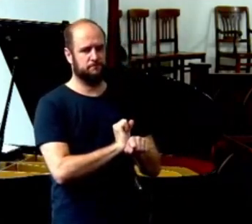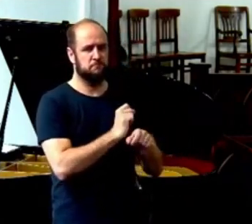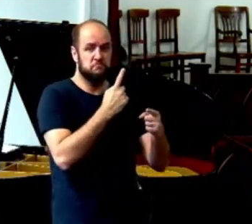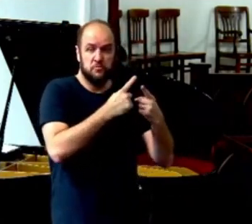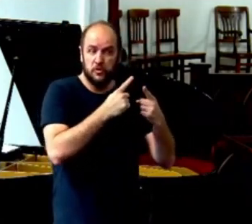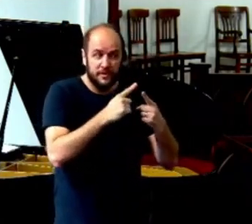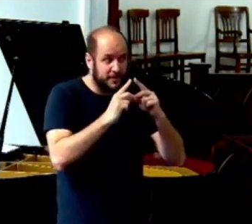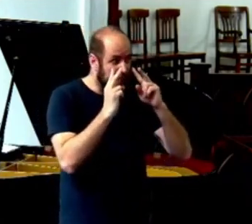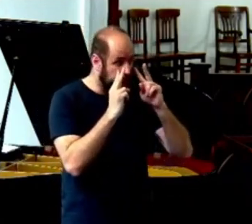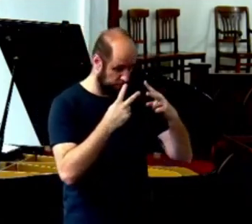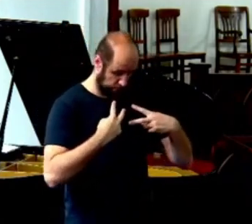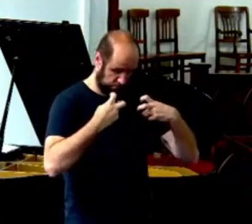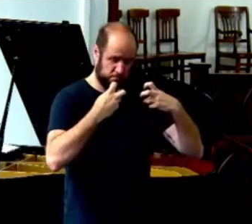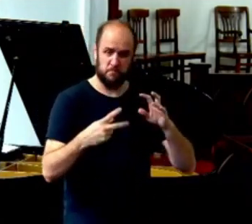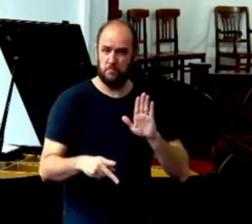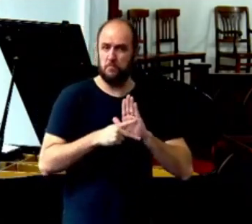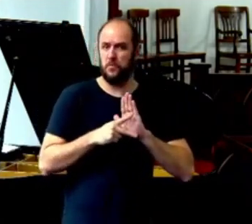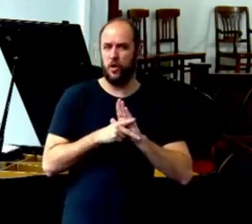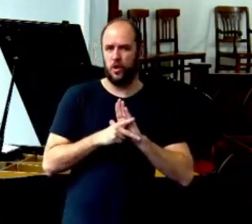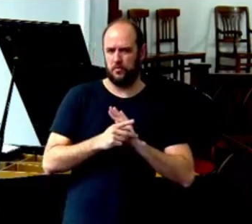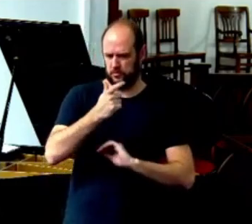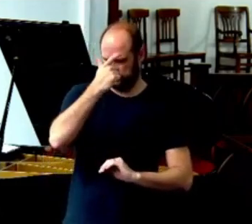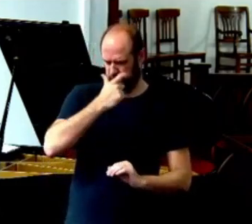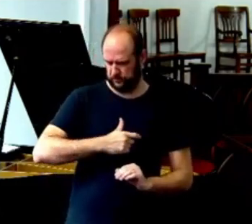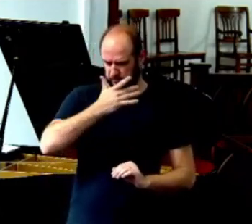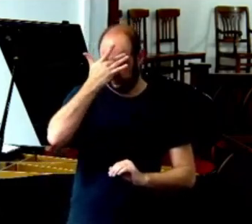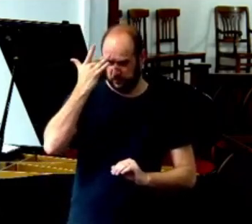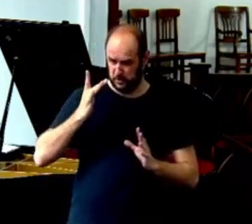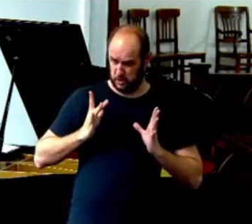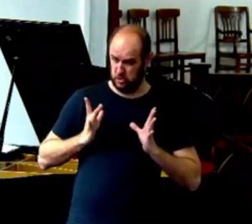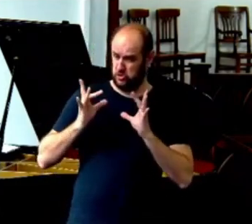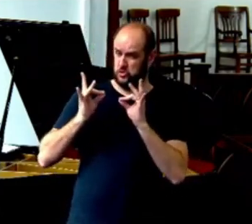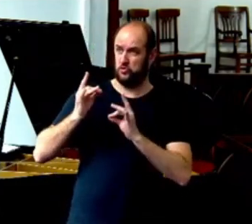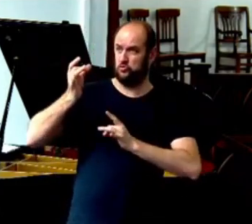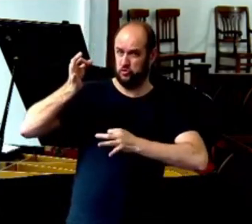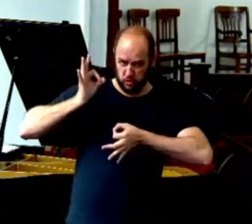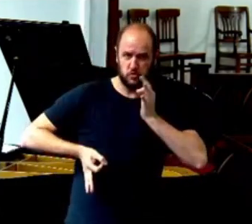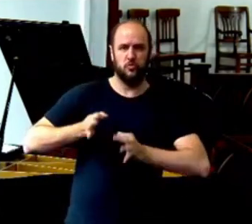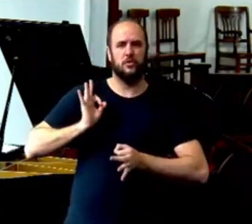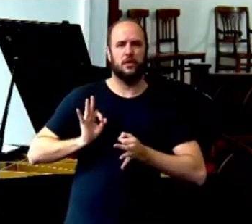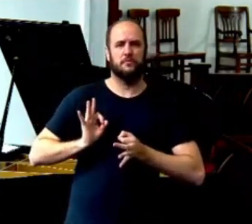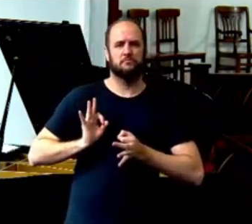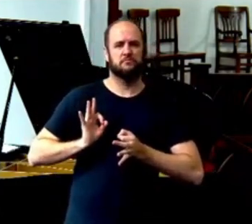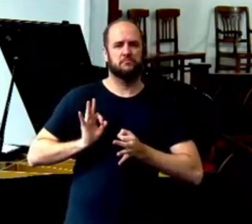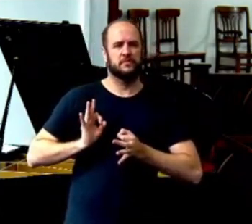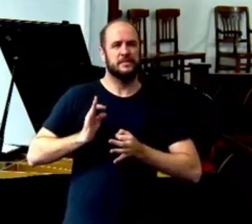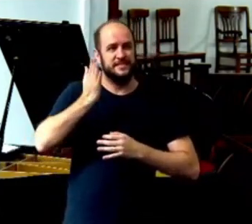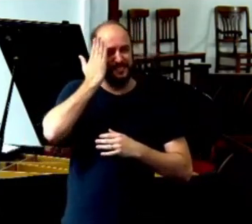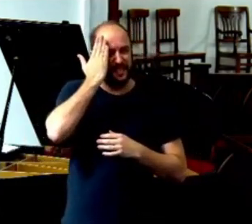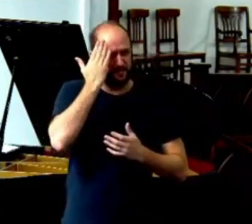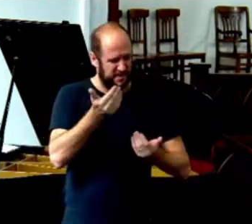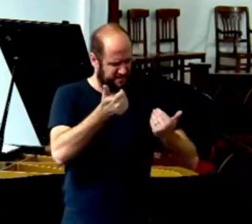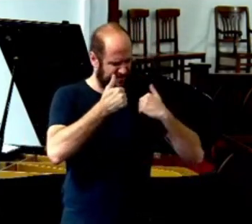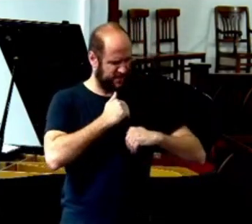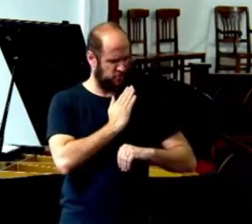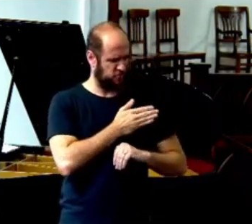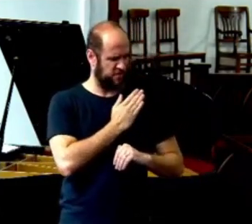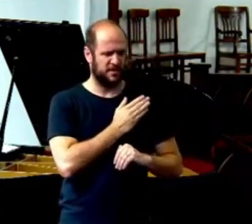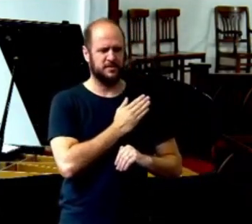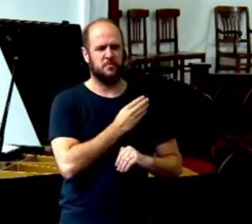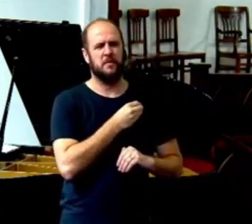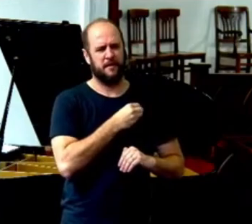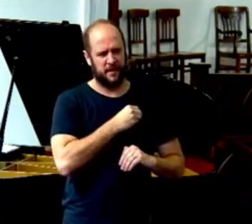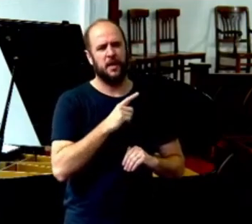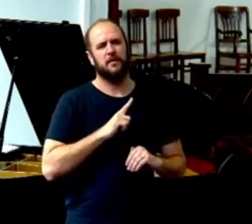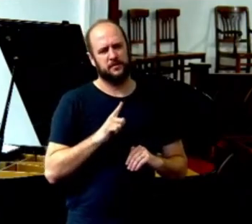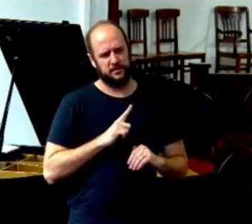Isso porque ele vê a si mesmo como merecedor do julgamento e condenação de Deus. E